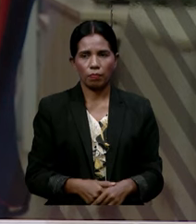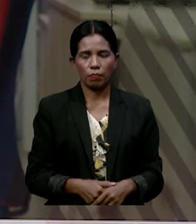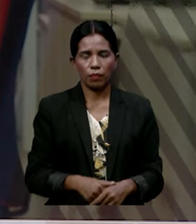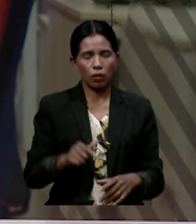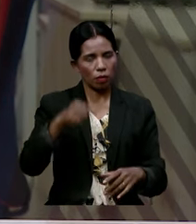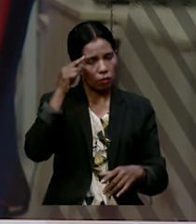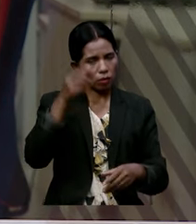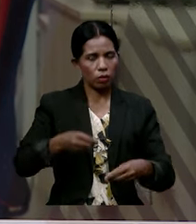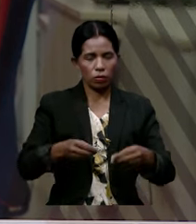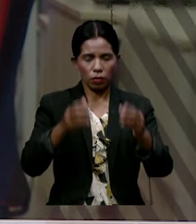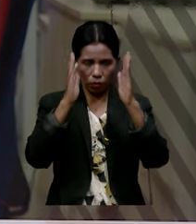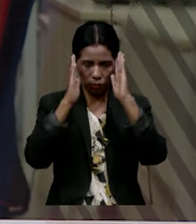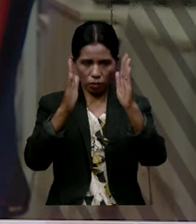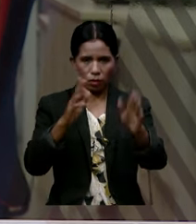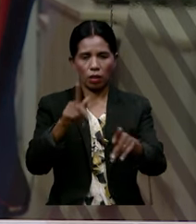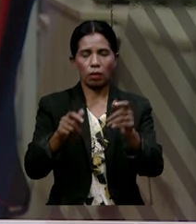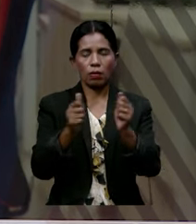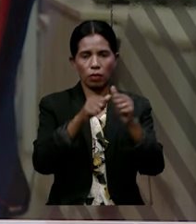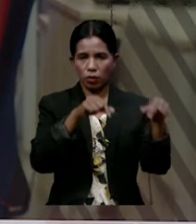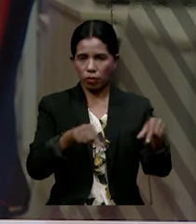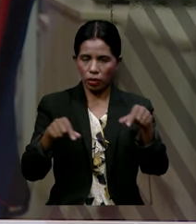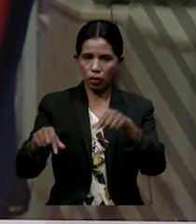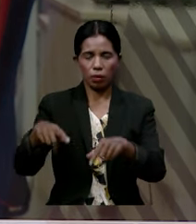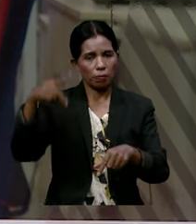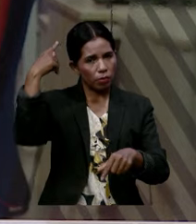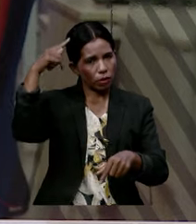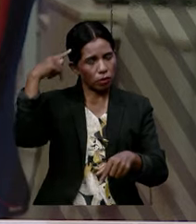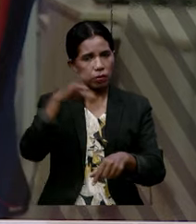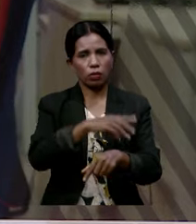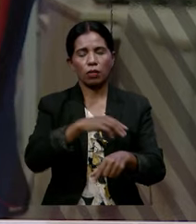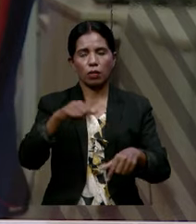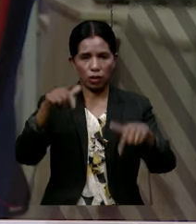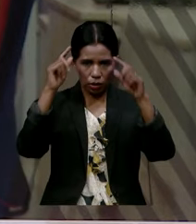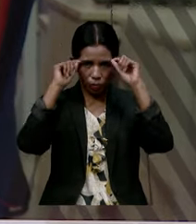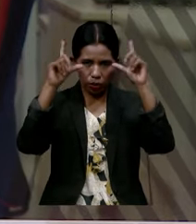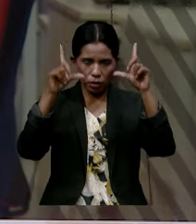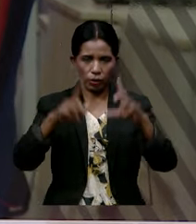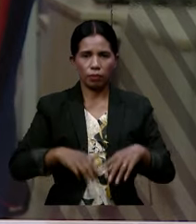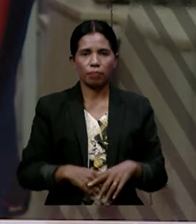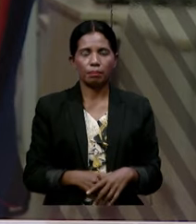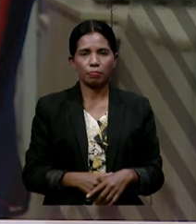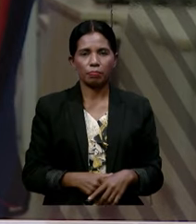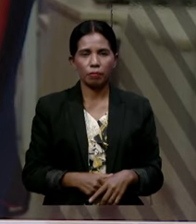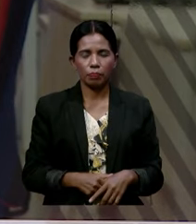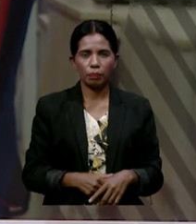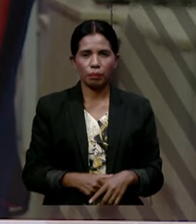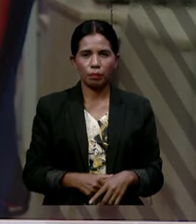Governo Cidade foi a atenção máxima para a hemodeficiência psicossocial e a Timor-Leste.